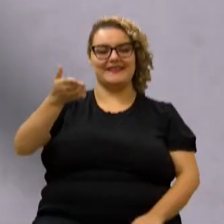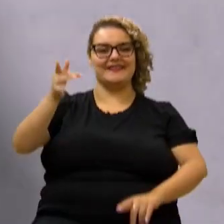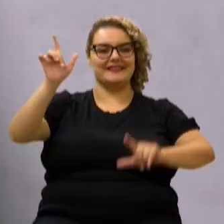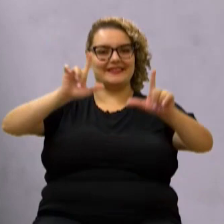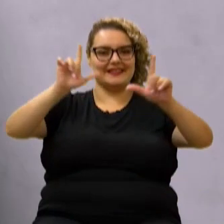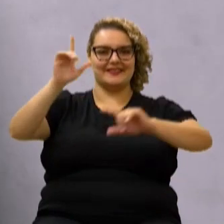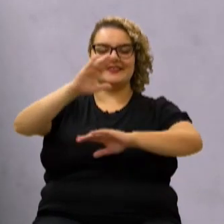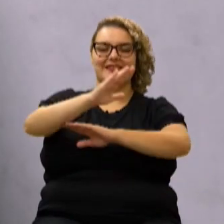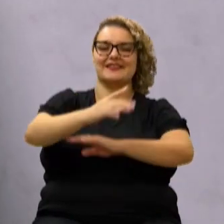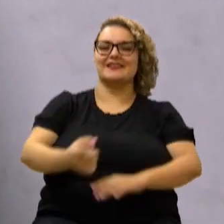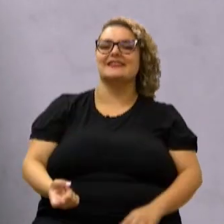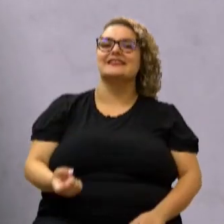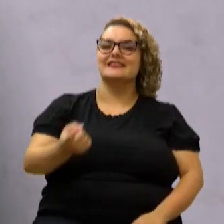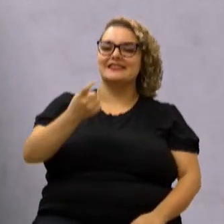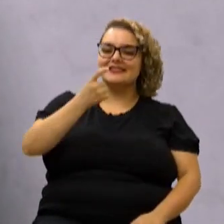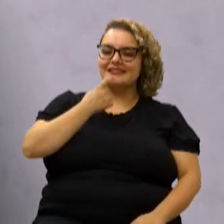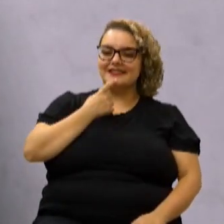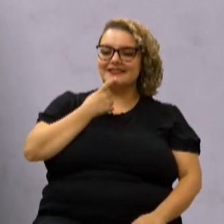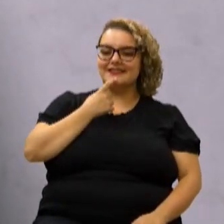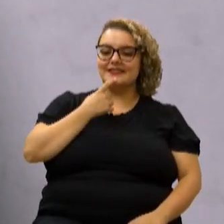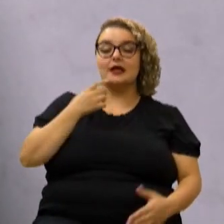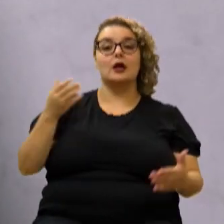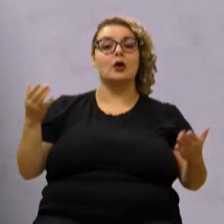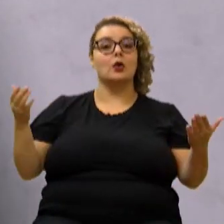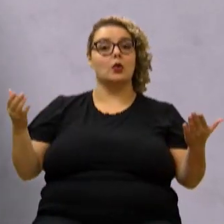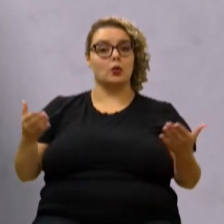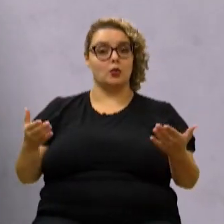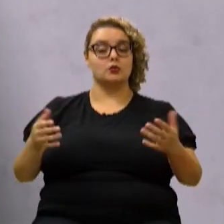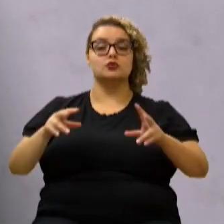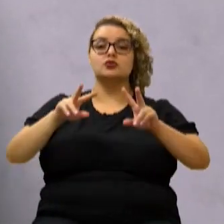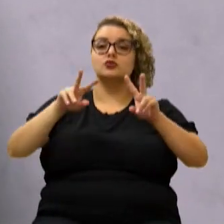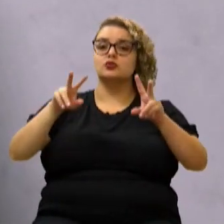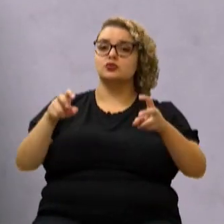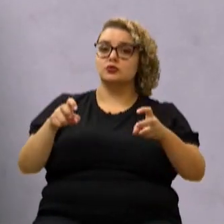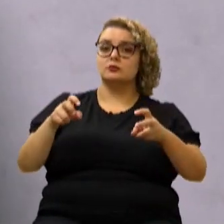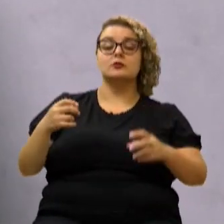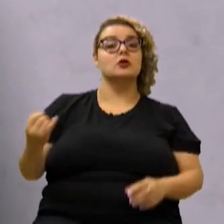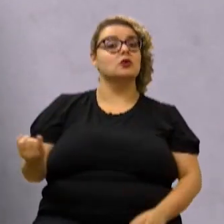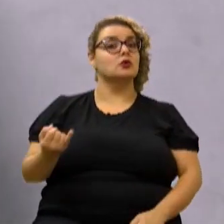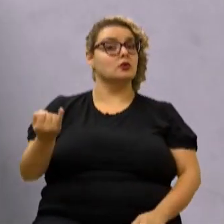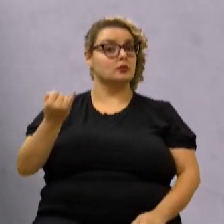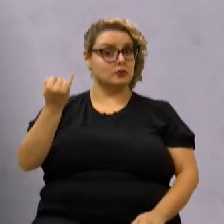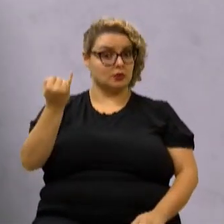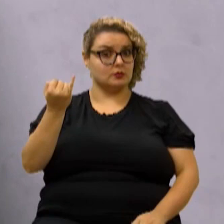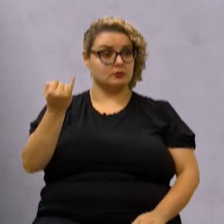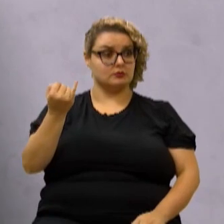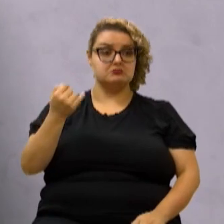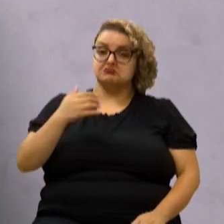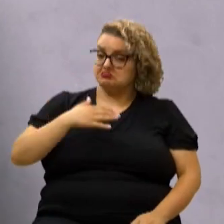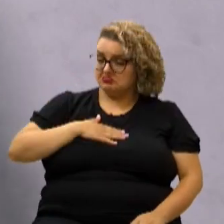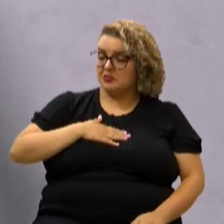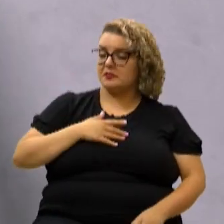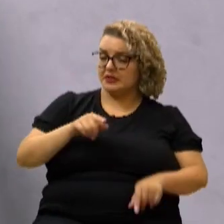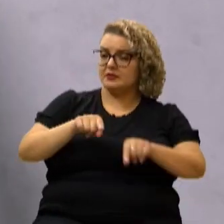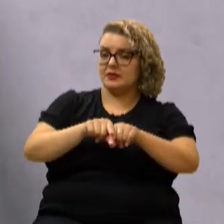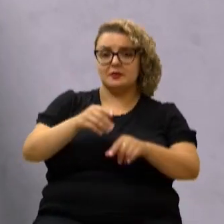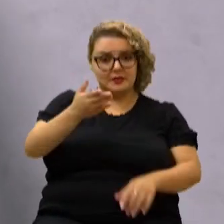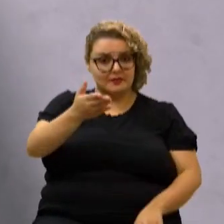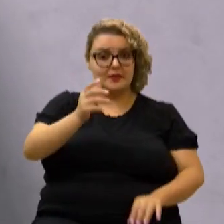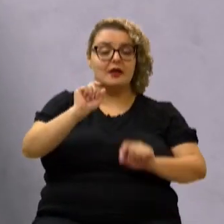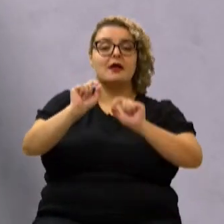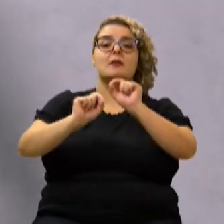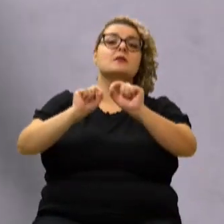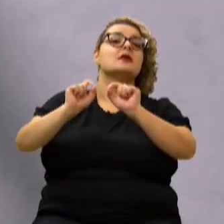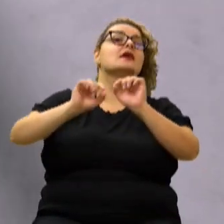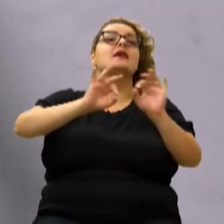Olá para você ligado aqui na TV Câmara de Campinas. Hoje um assunto muito interessante, até mesmo para mim,